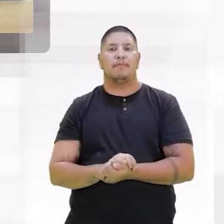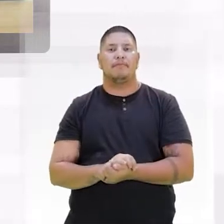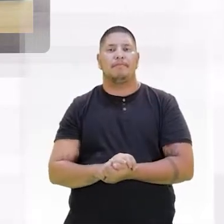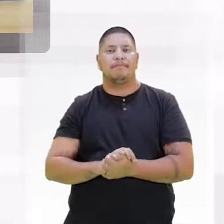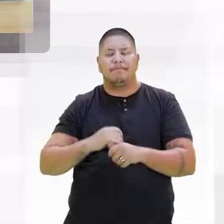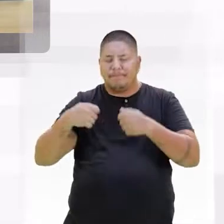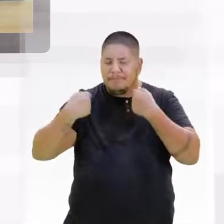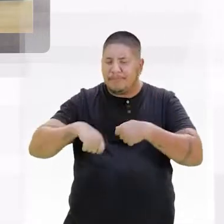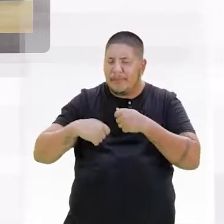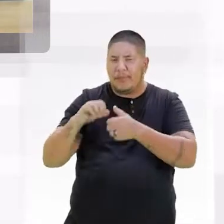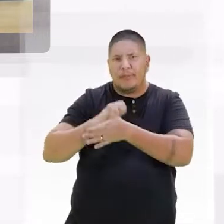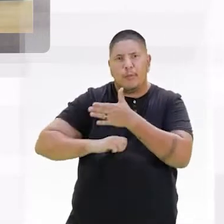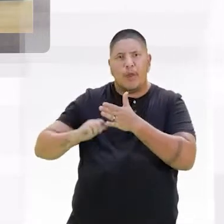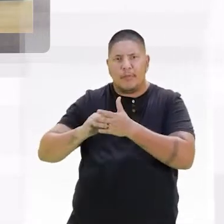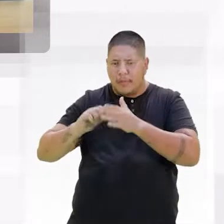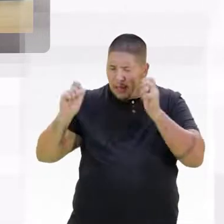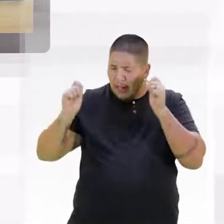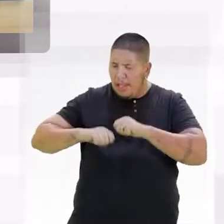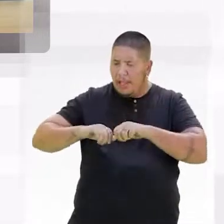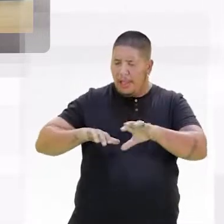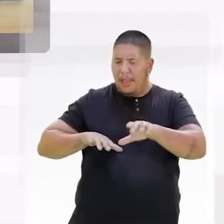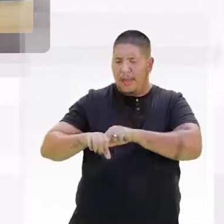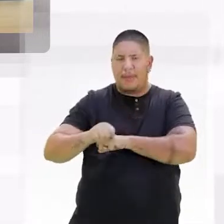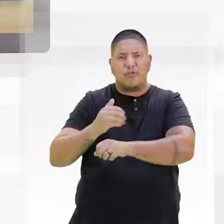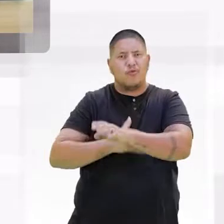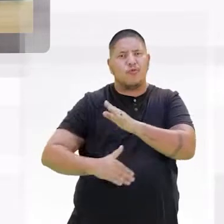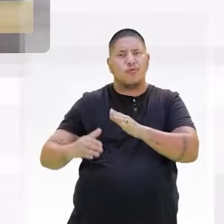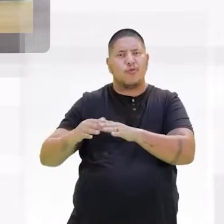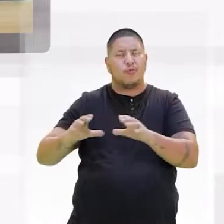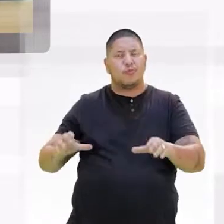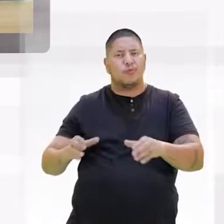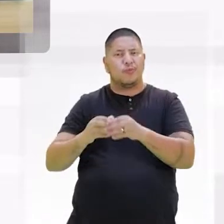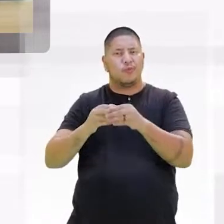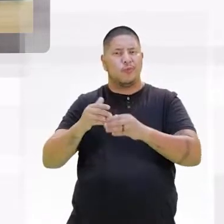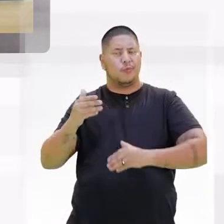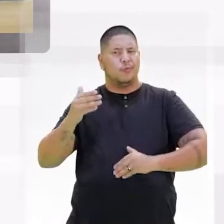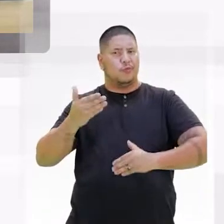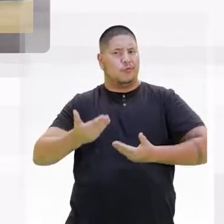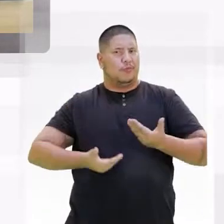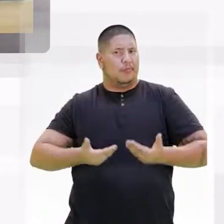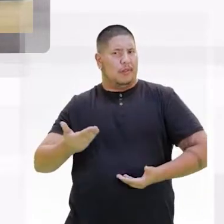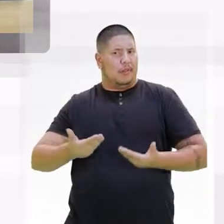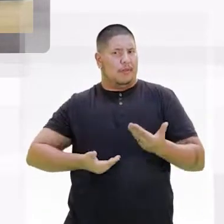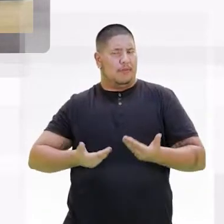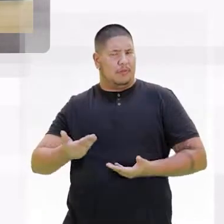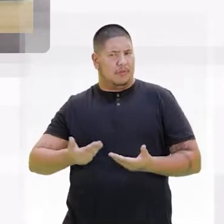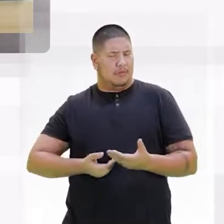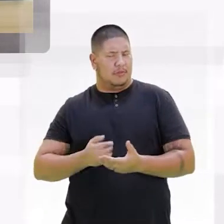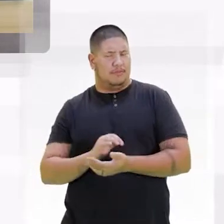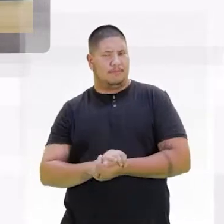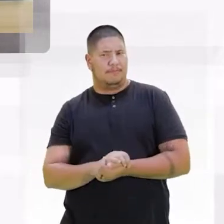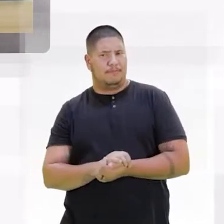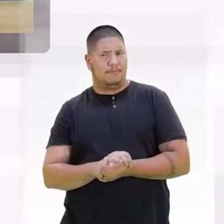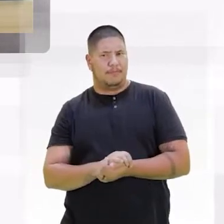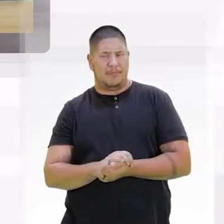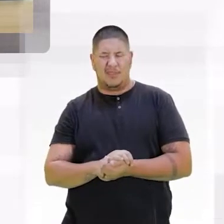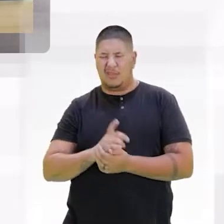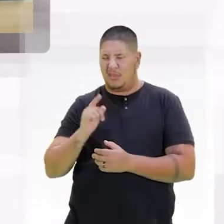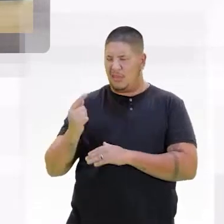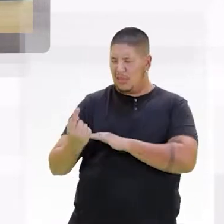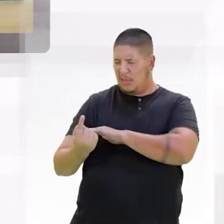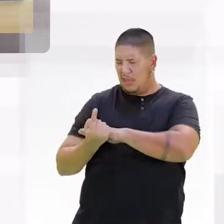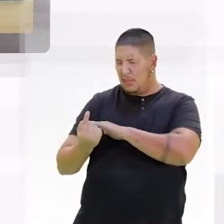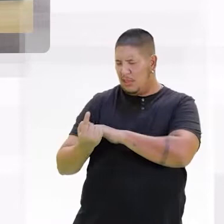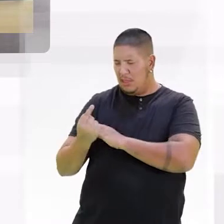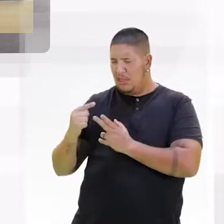preciso que a empresa capacite todo o seu conjunto de trabalhadores e trabalhadoras, desde a